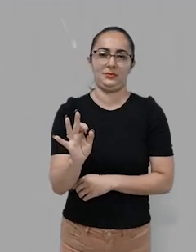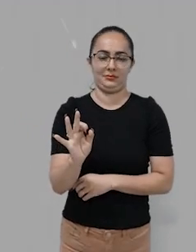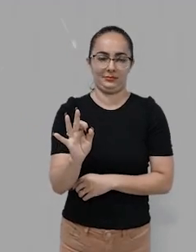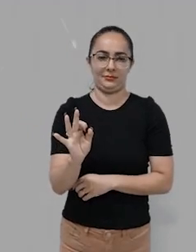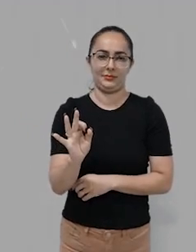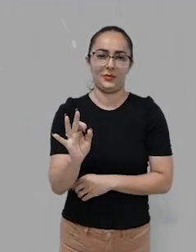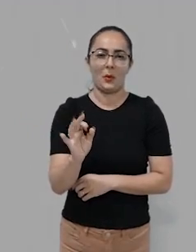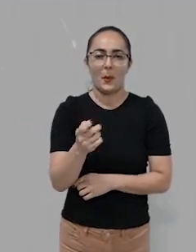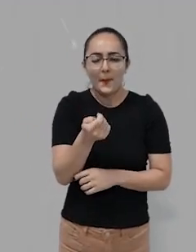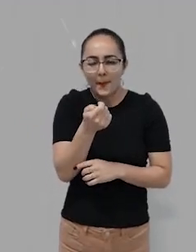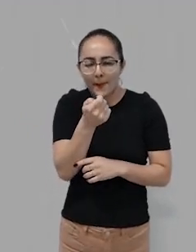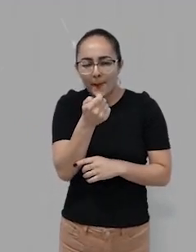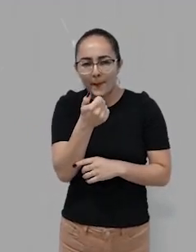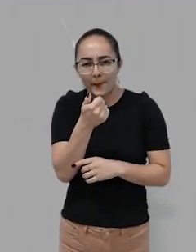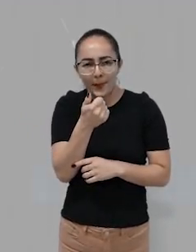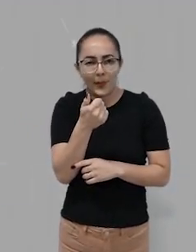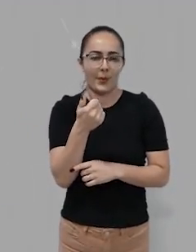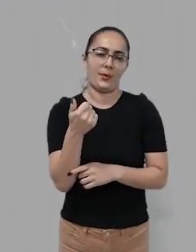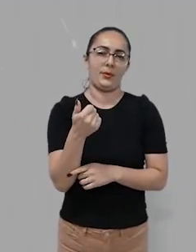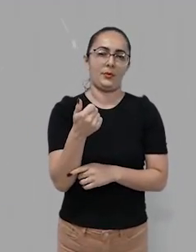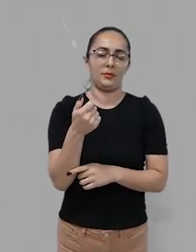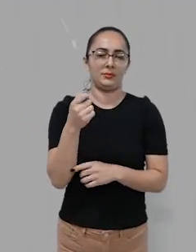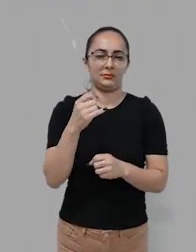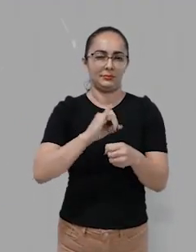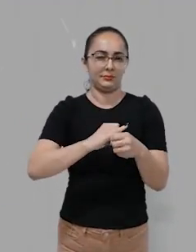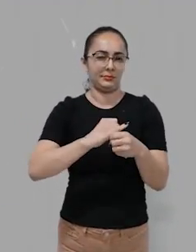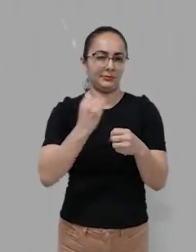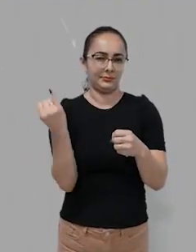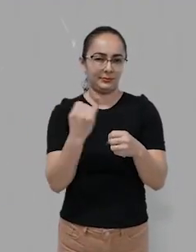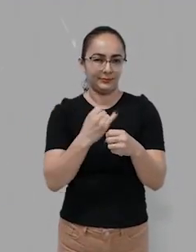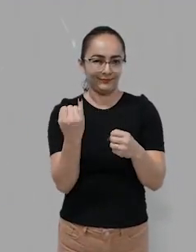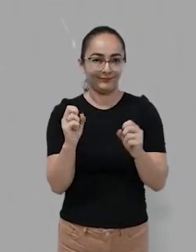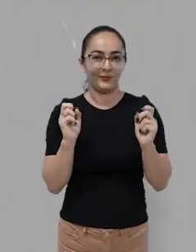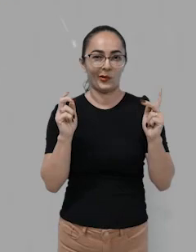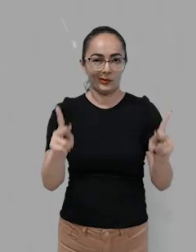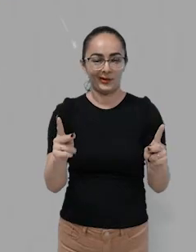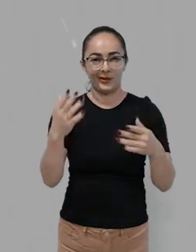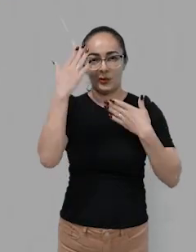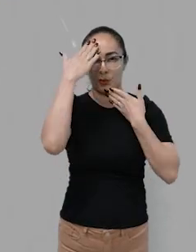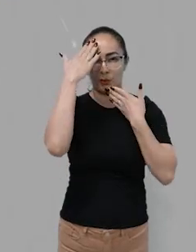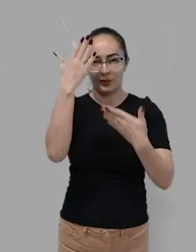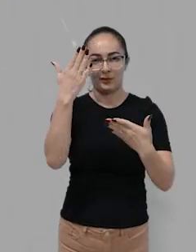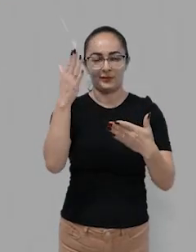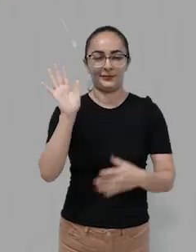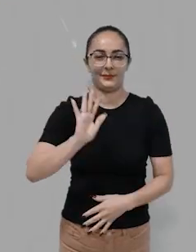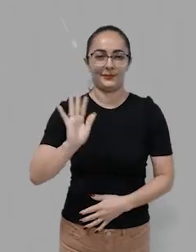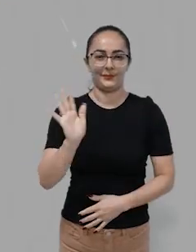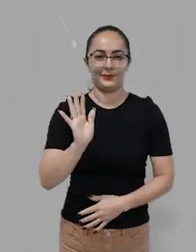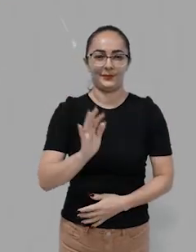molécula sofre ionização. Tudo bem, turma? Obrigado e até a próxima.